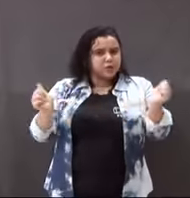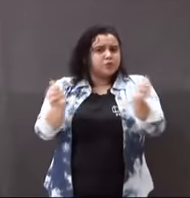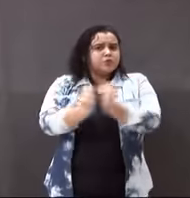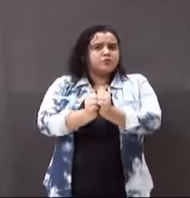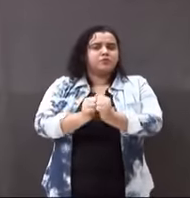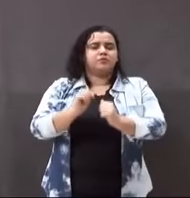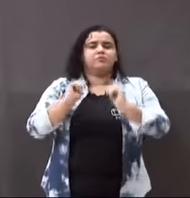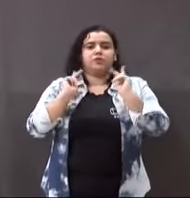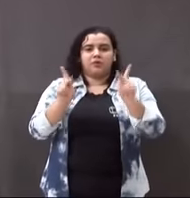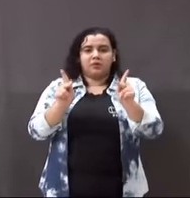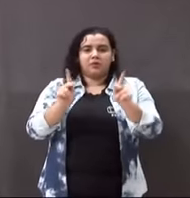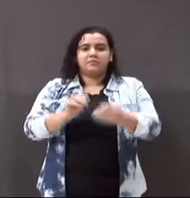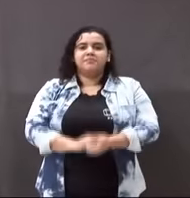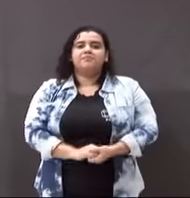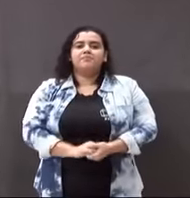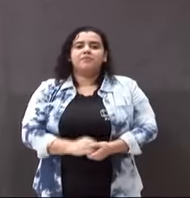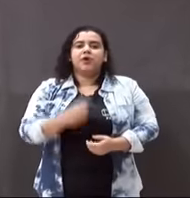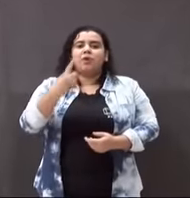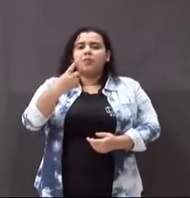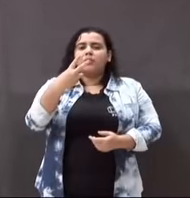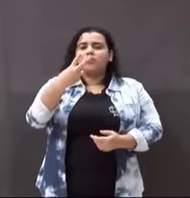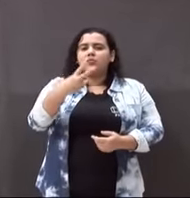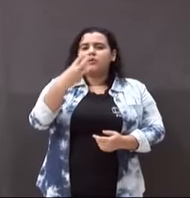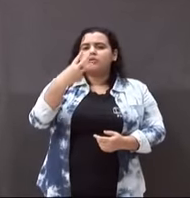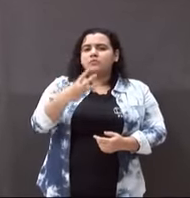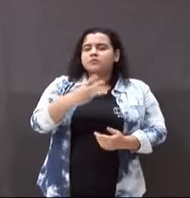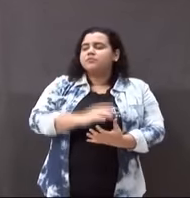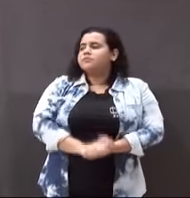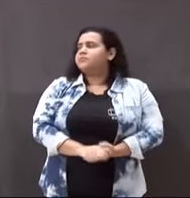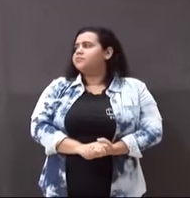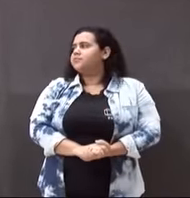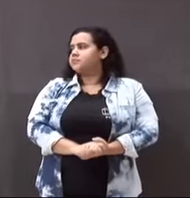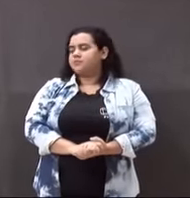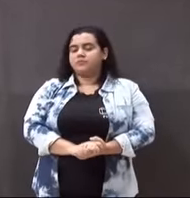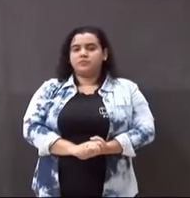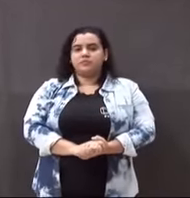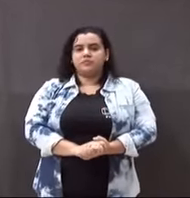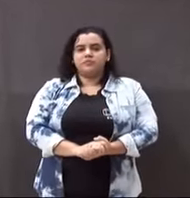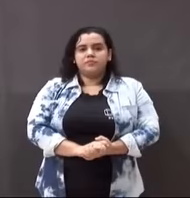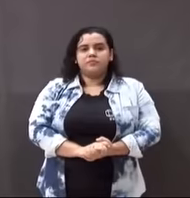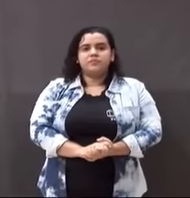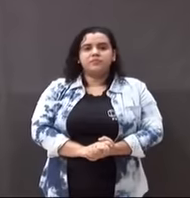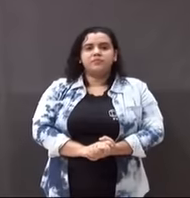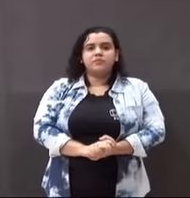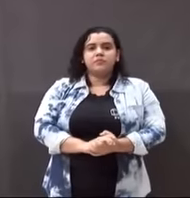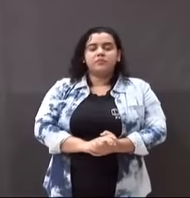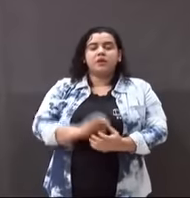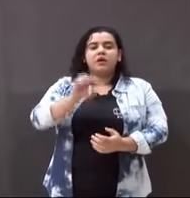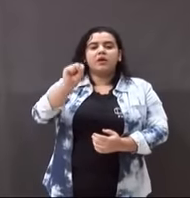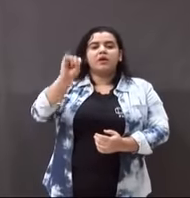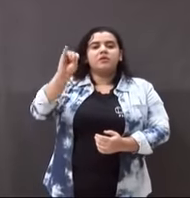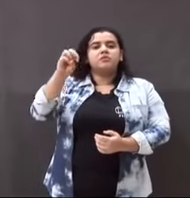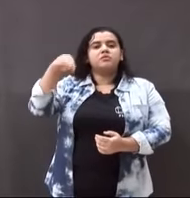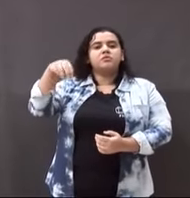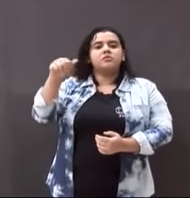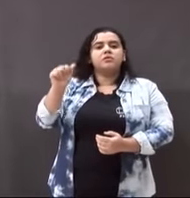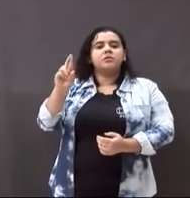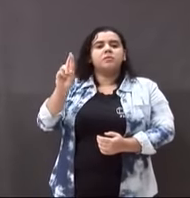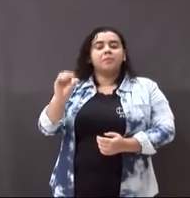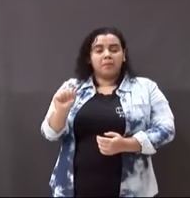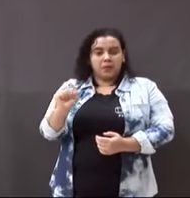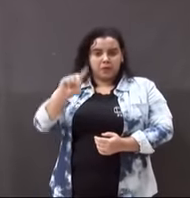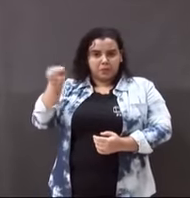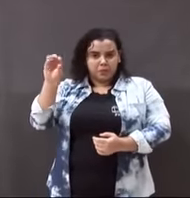Ok? Um, dois e três. E respondendo-lhe Simão, disse-lhe: